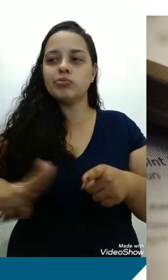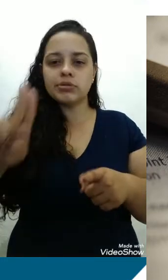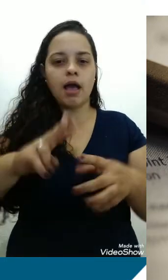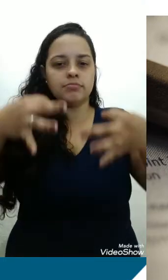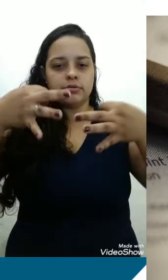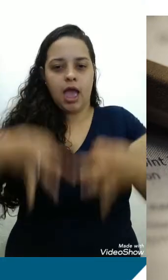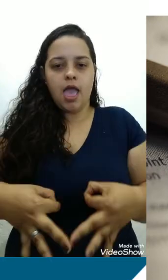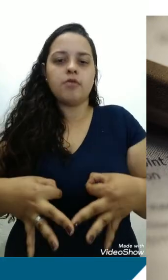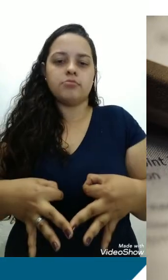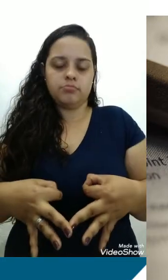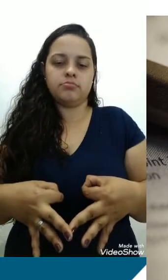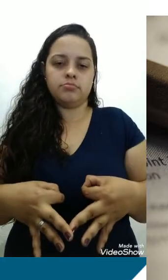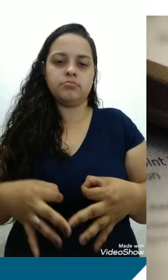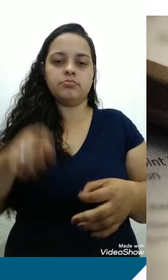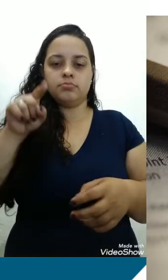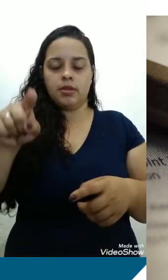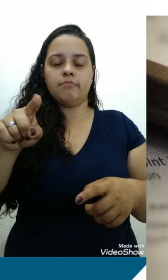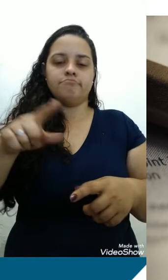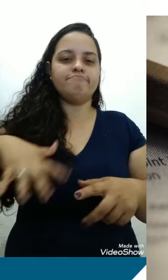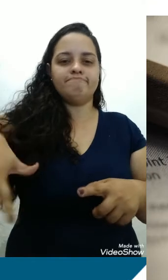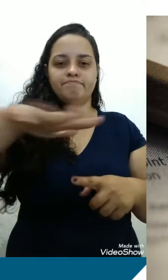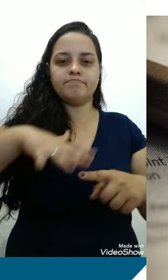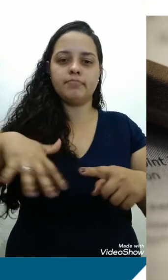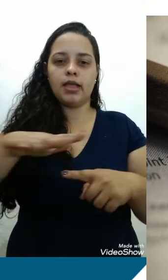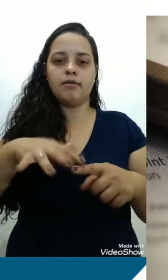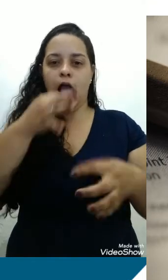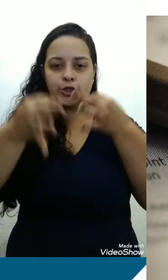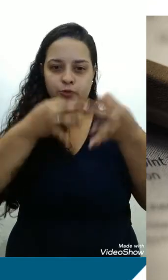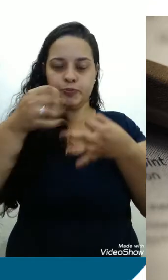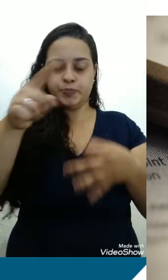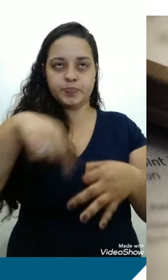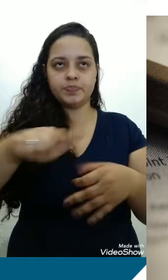modo adequado e suficiente o repertório sociocultural na sua redação.